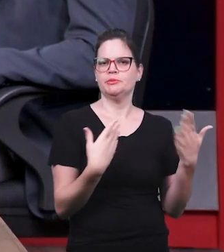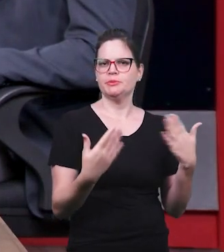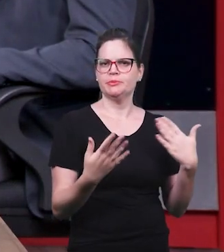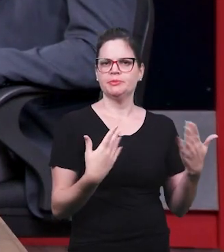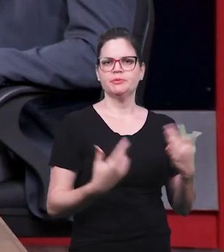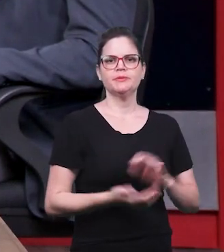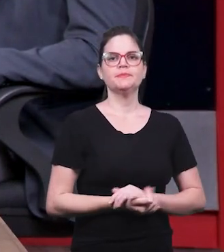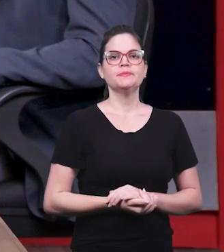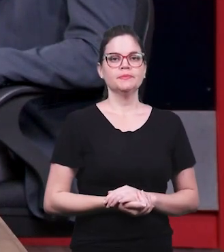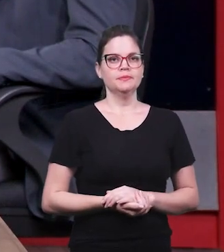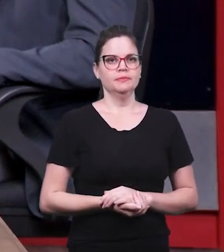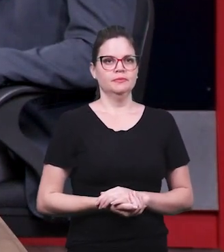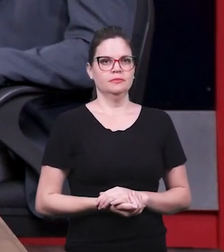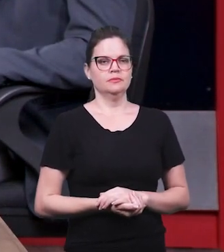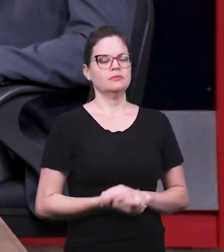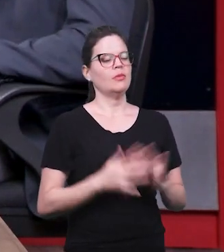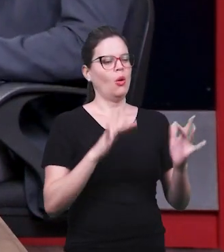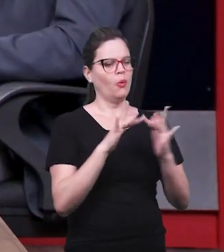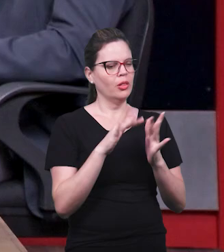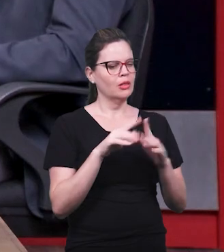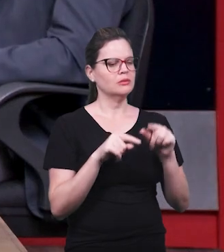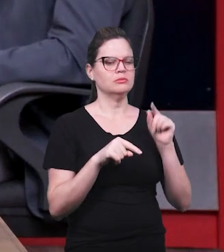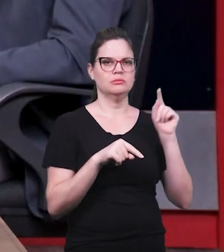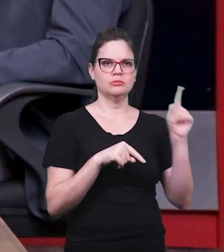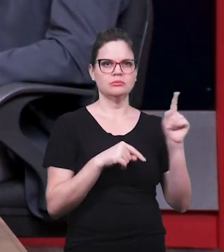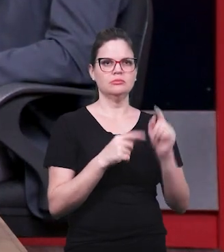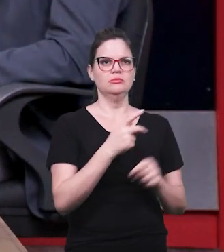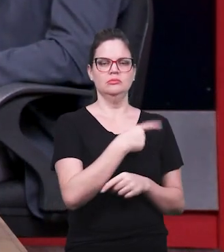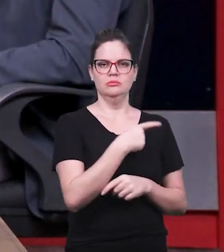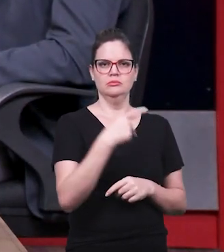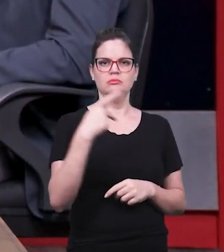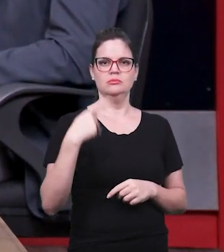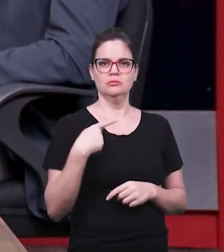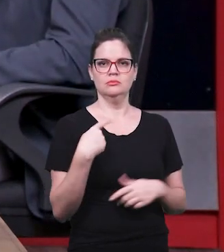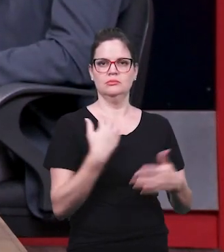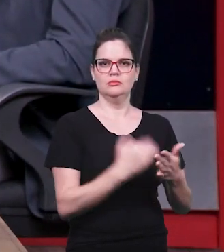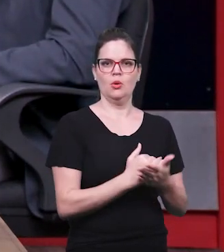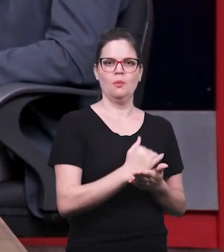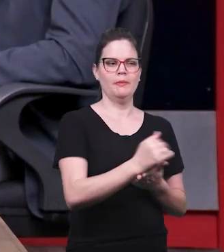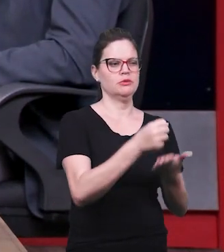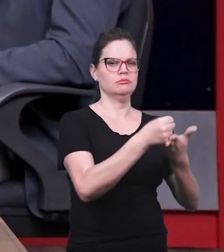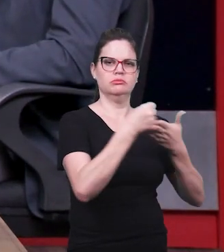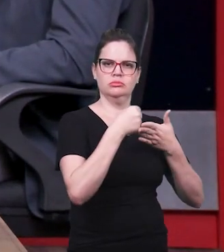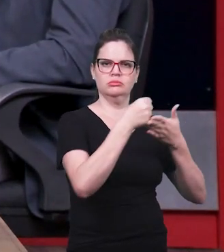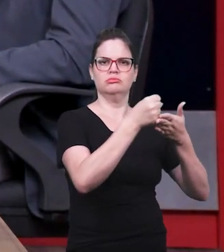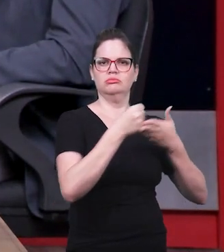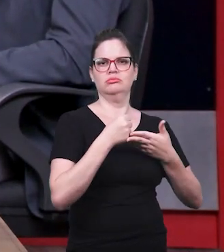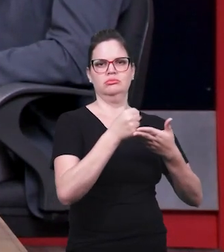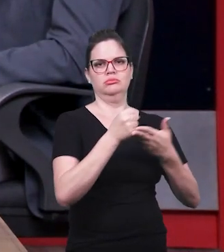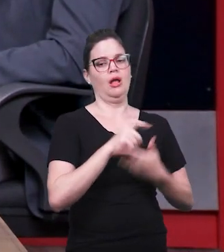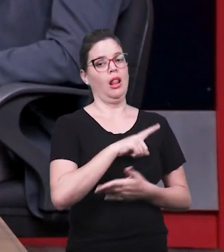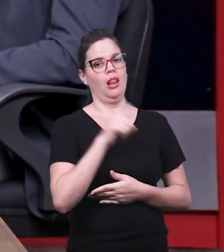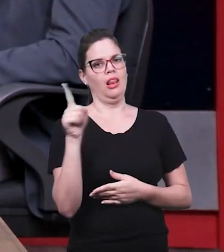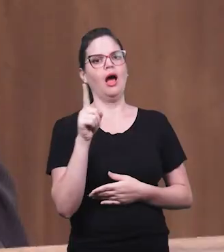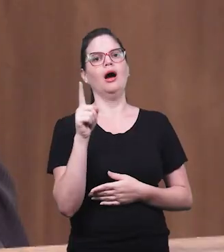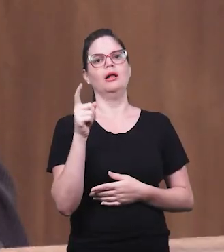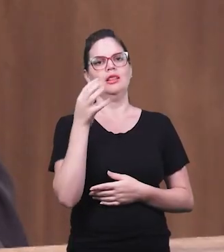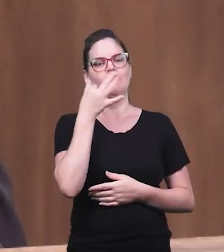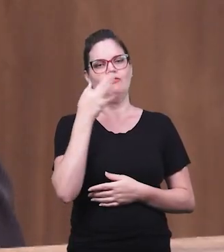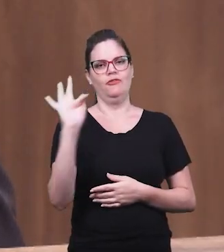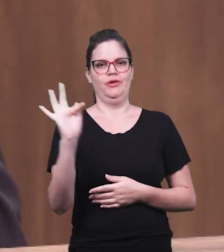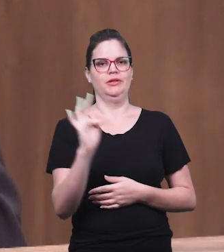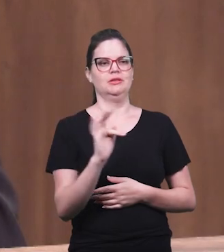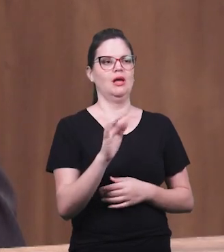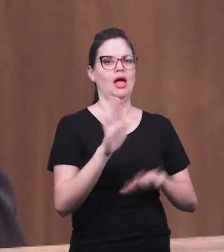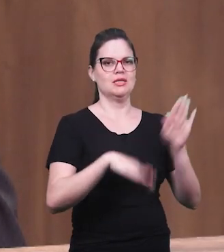e fiz o contato lá, e os pastores começaram a me dar assistência em Nice, né, vi um pastor.